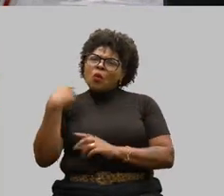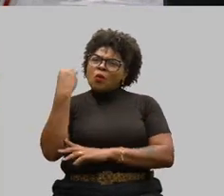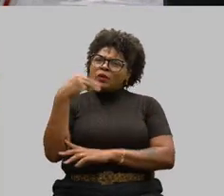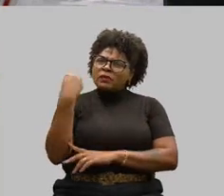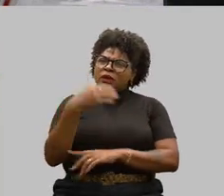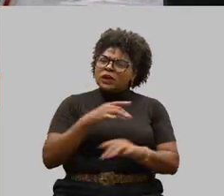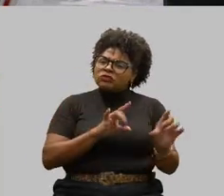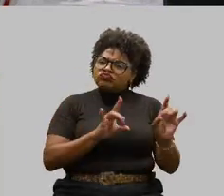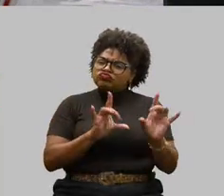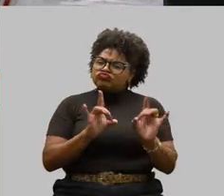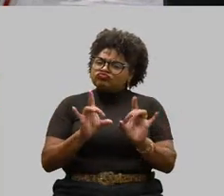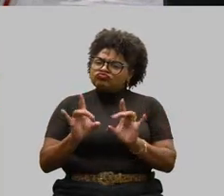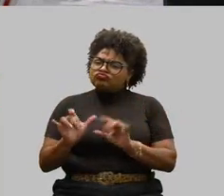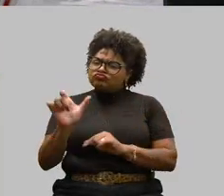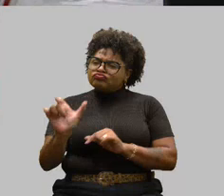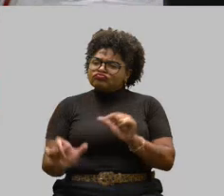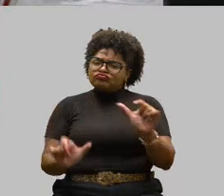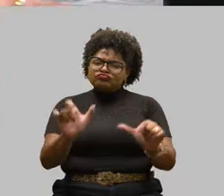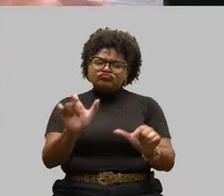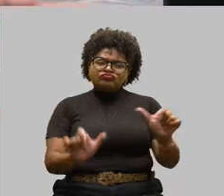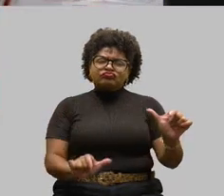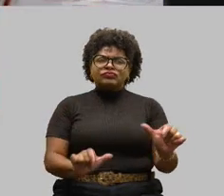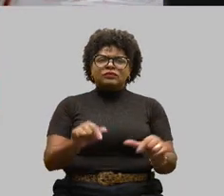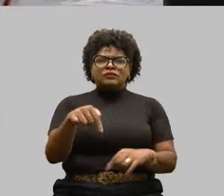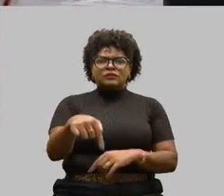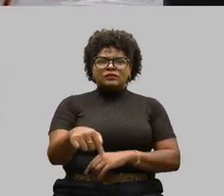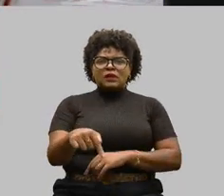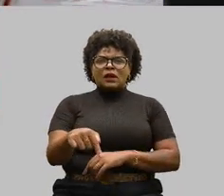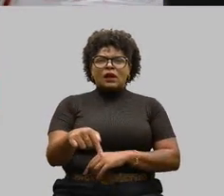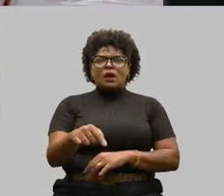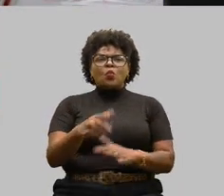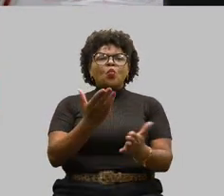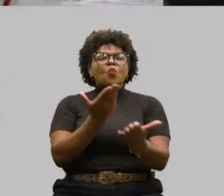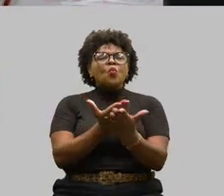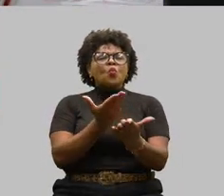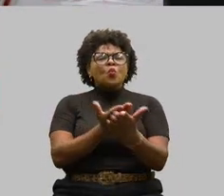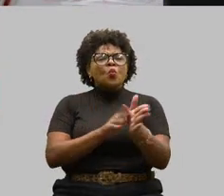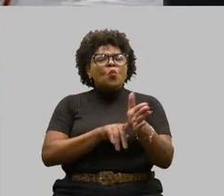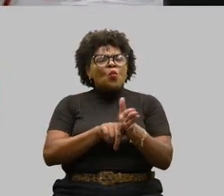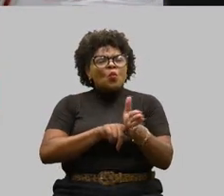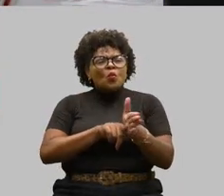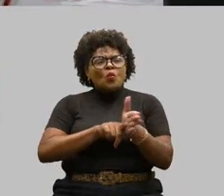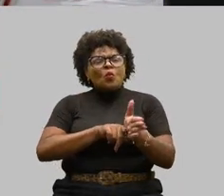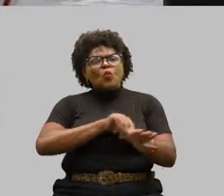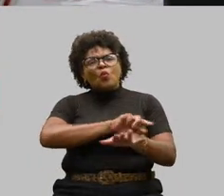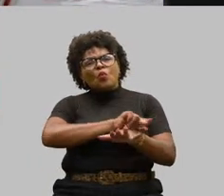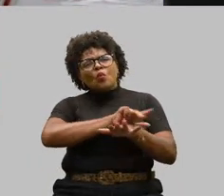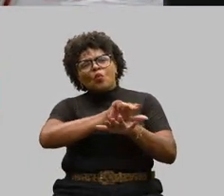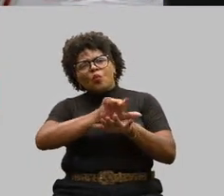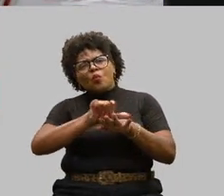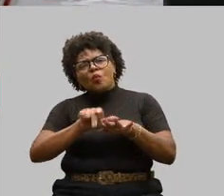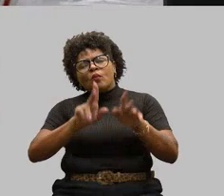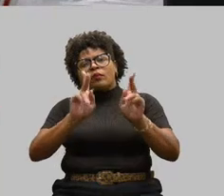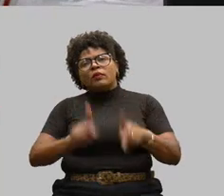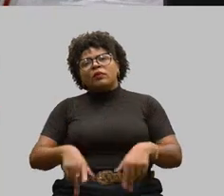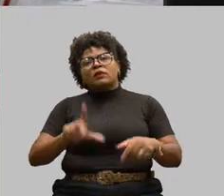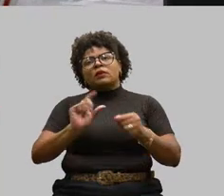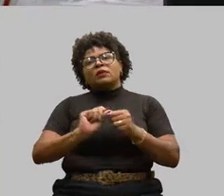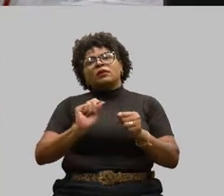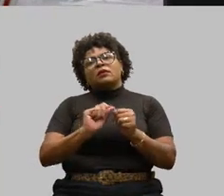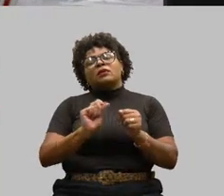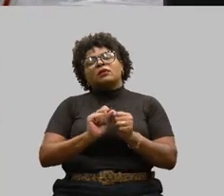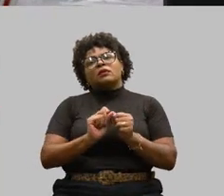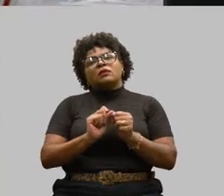vivência do estudo que muitos aqui fizeram e eu fiz essa